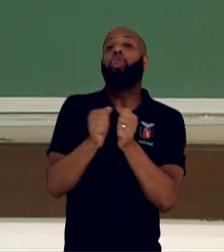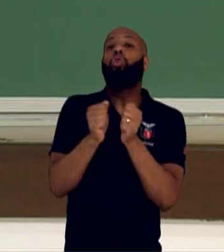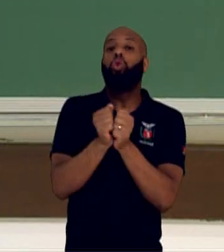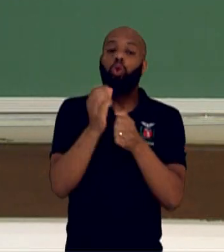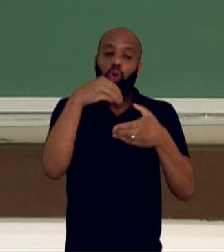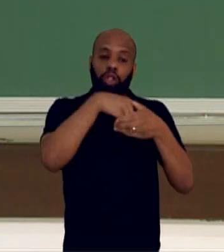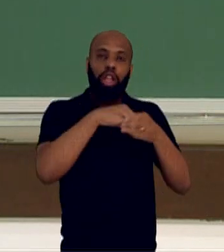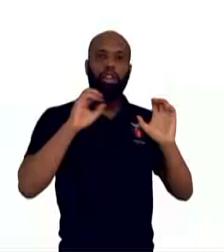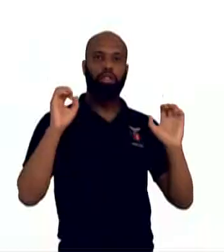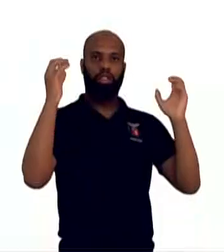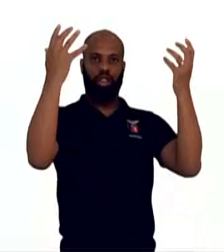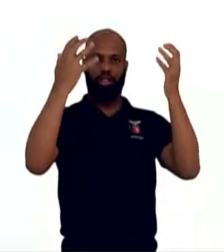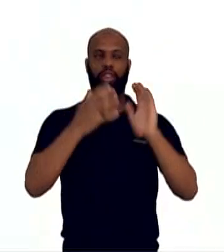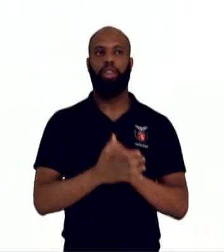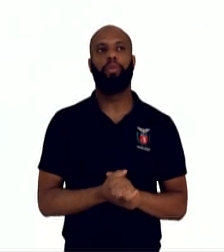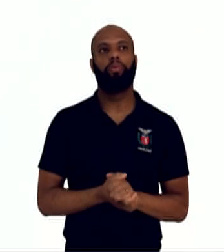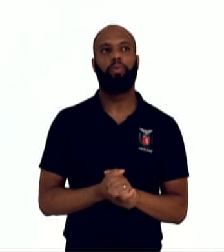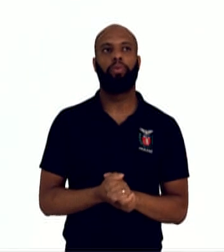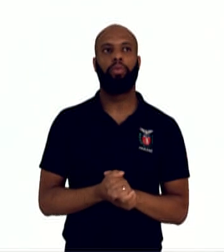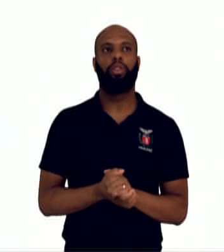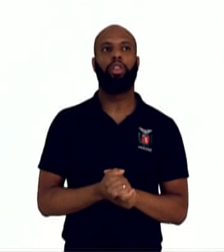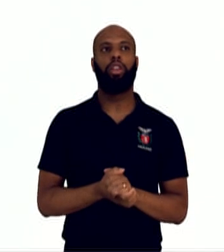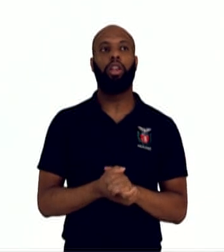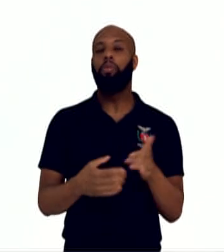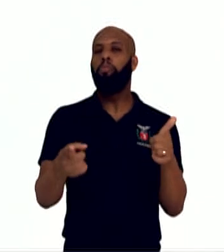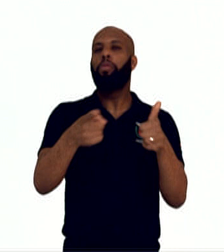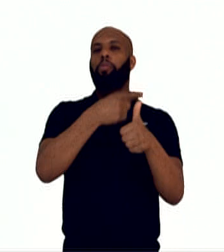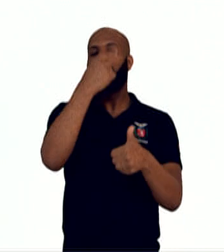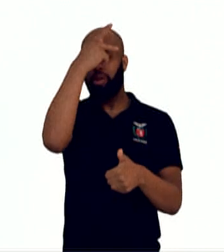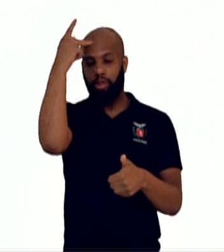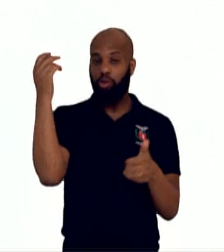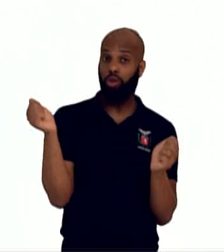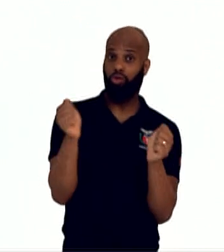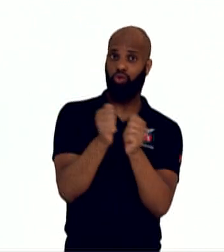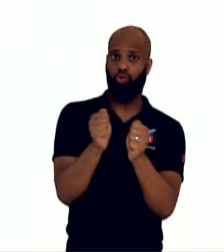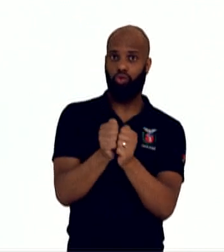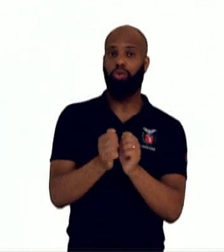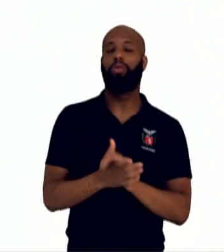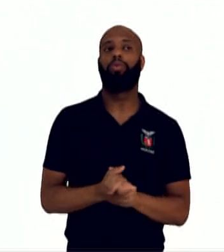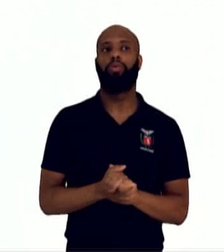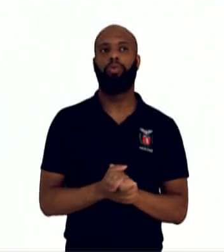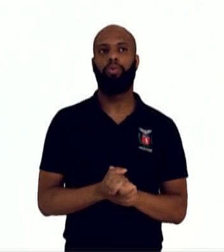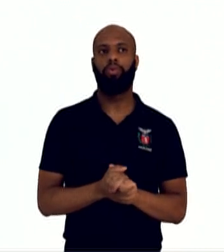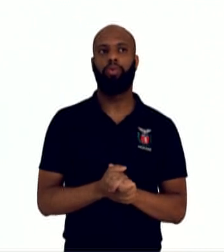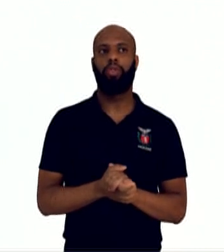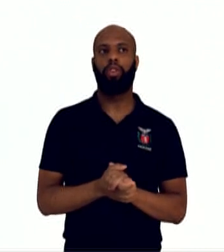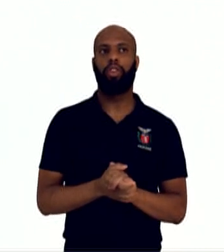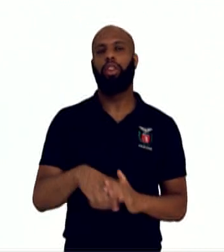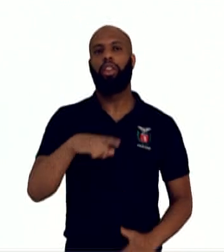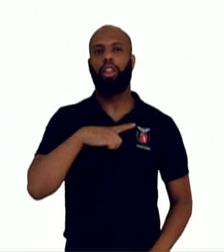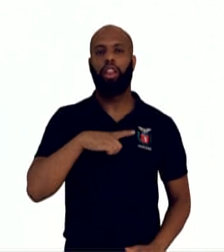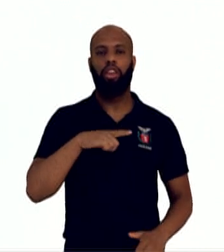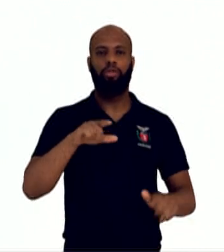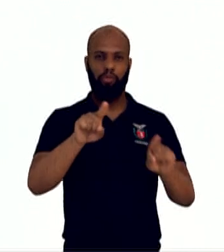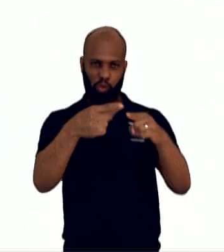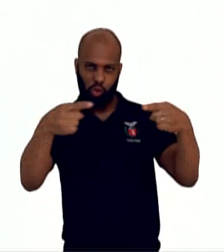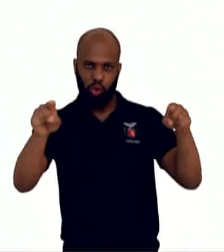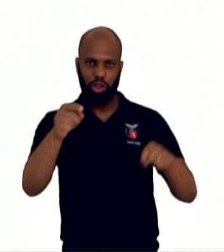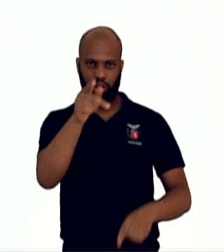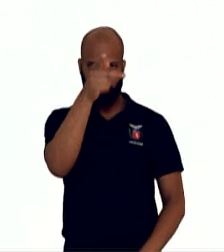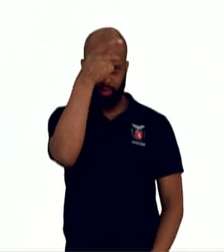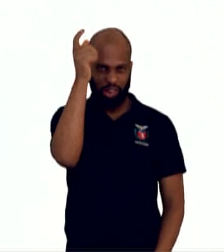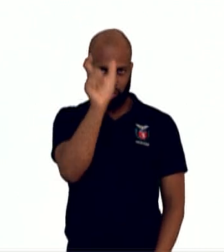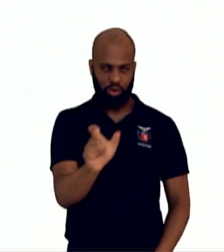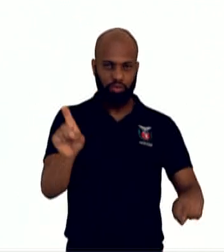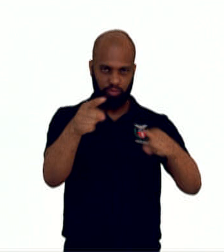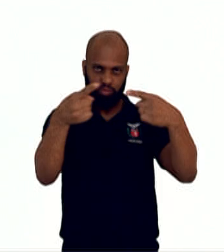evento, certo? Então aqui, primeiras participações aqui foram de um dos músicos, né, de algumas pessoas